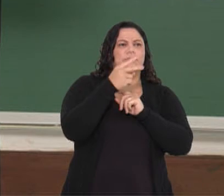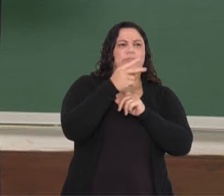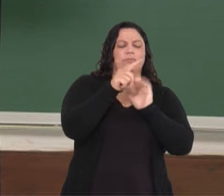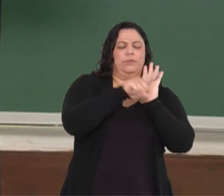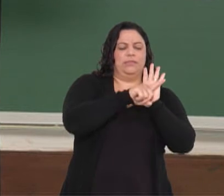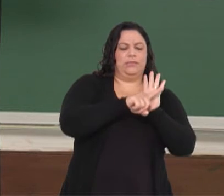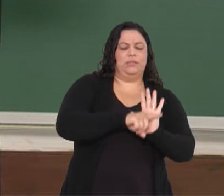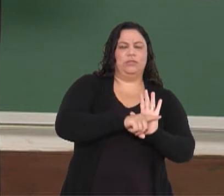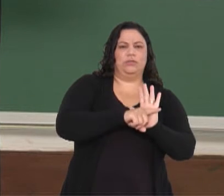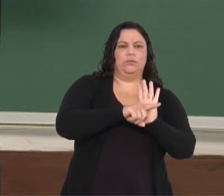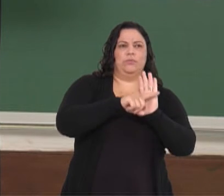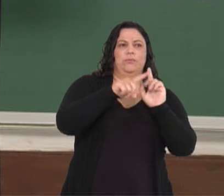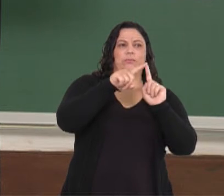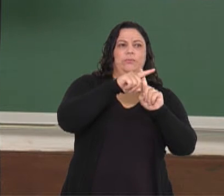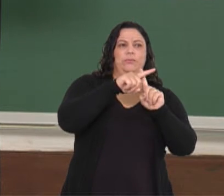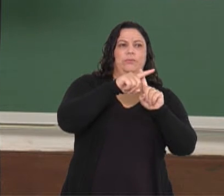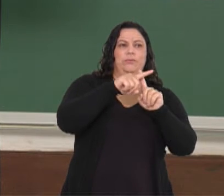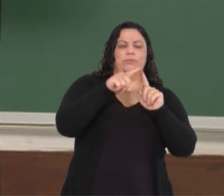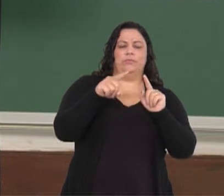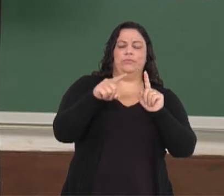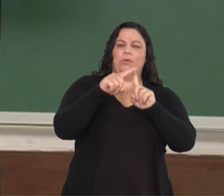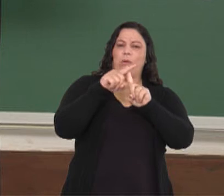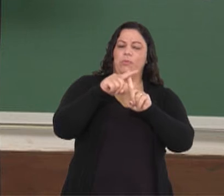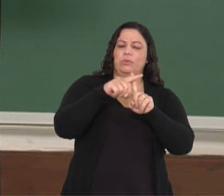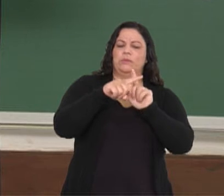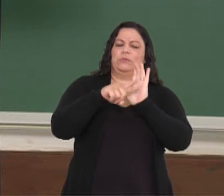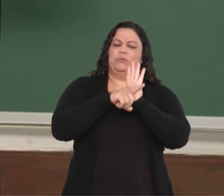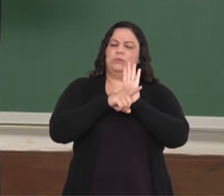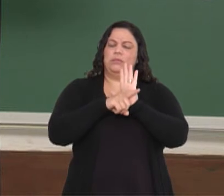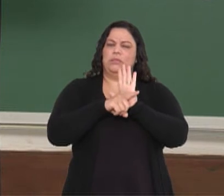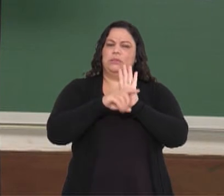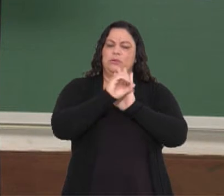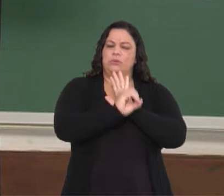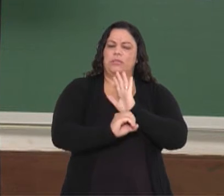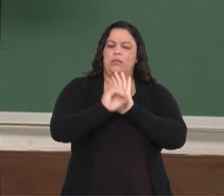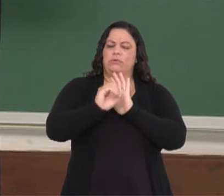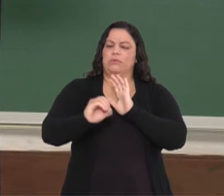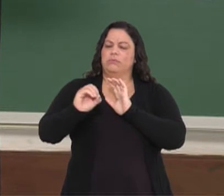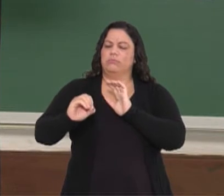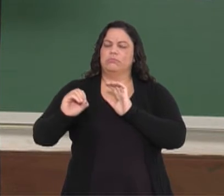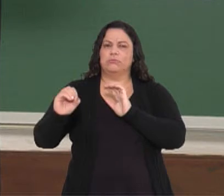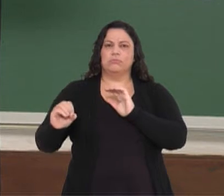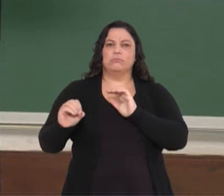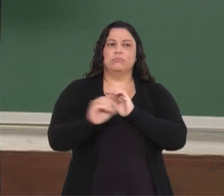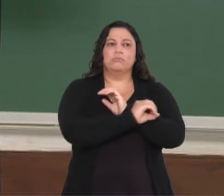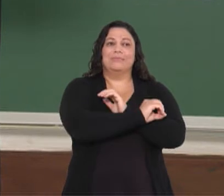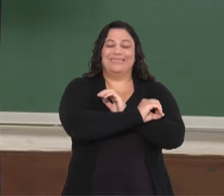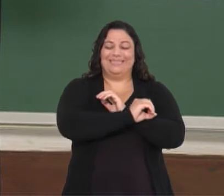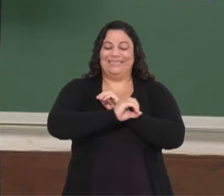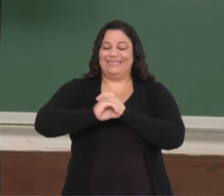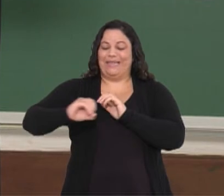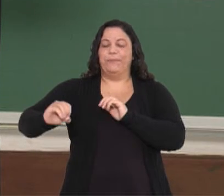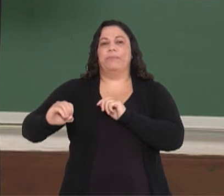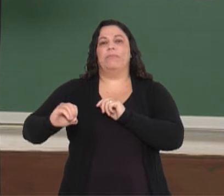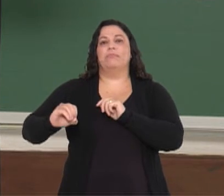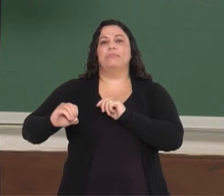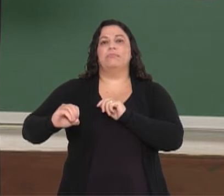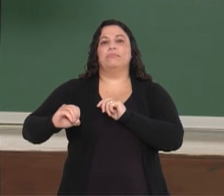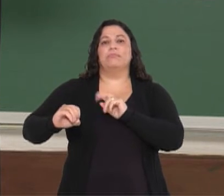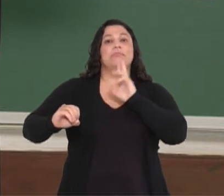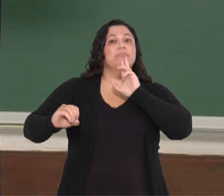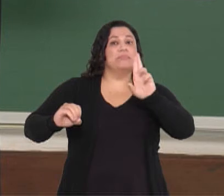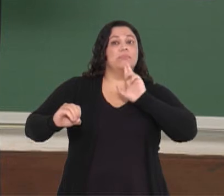Negativo, positivo, zero. Positivo, negativo, zero. Negativo, positivo, zero. O resto desse cara aqui é